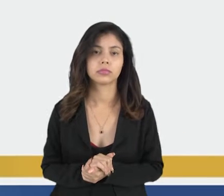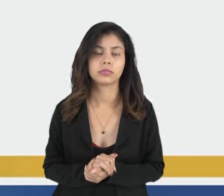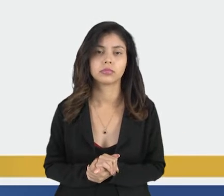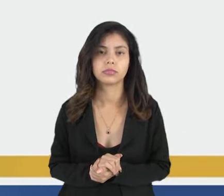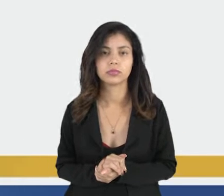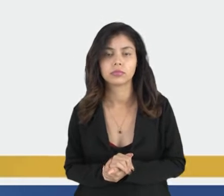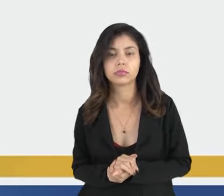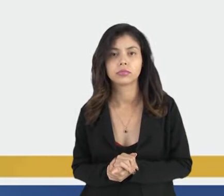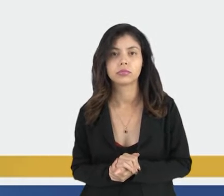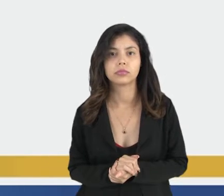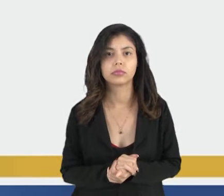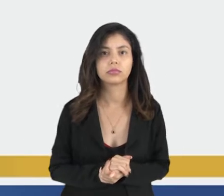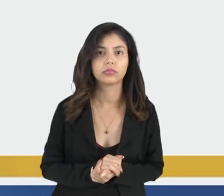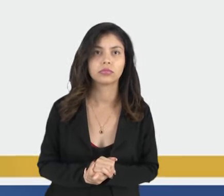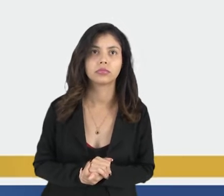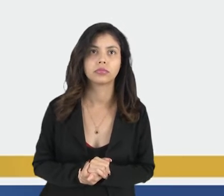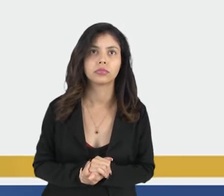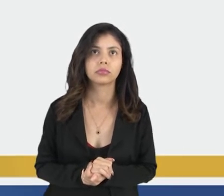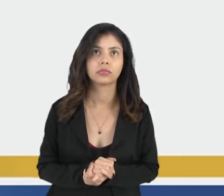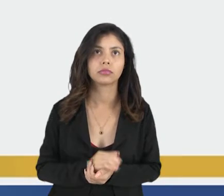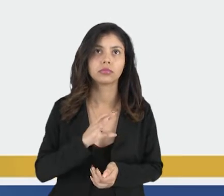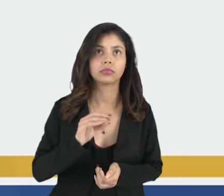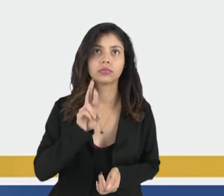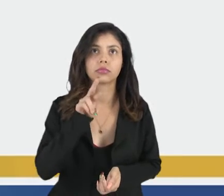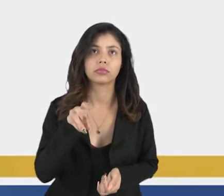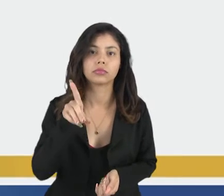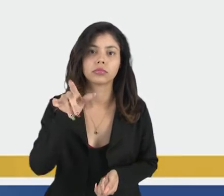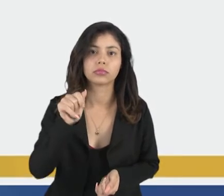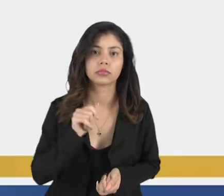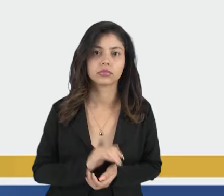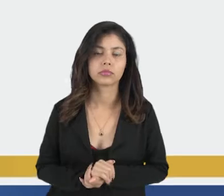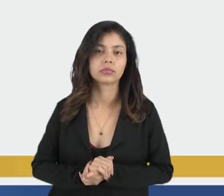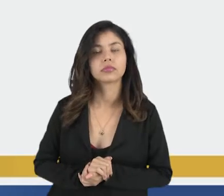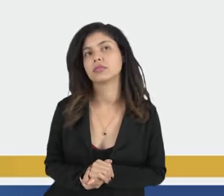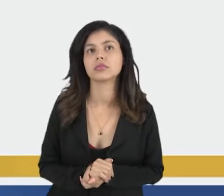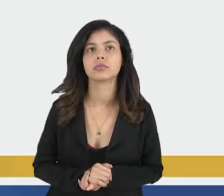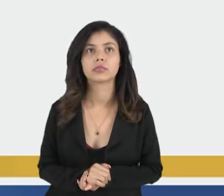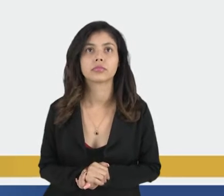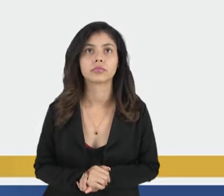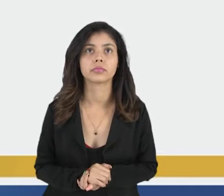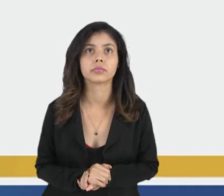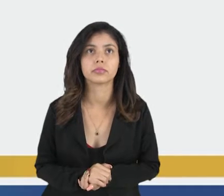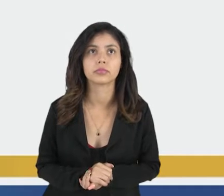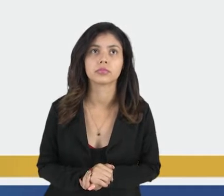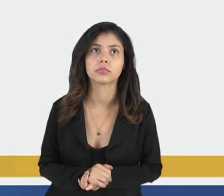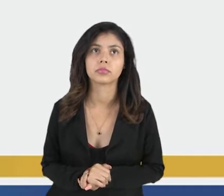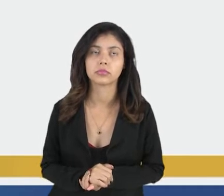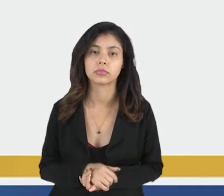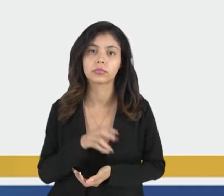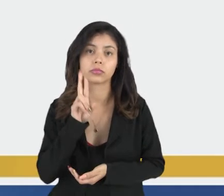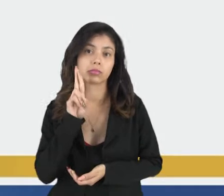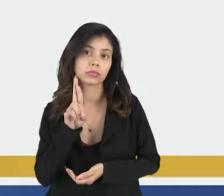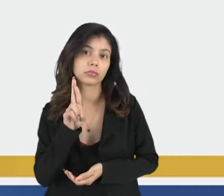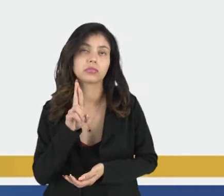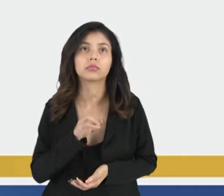uma reta, ela é chamada de corda. Então vamos à frente. O